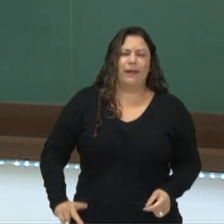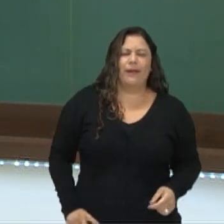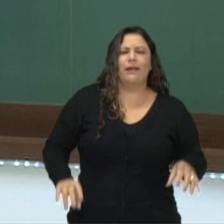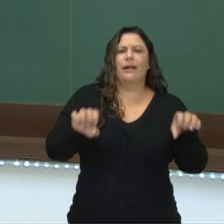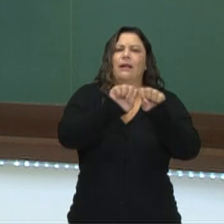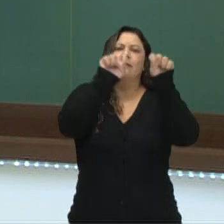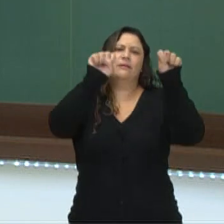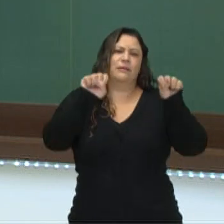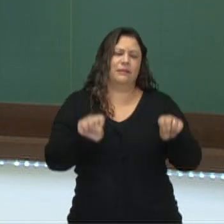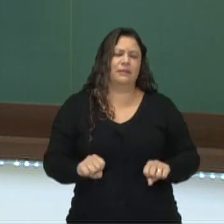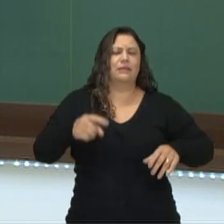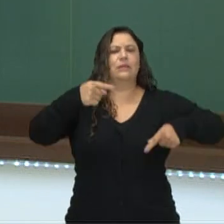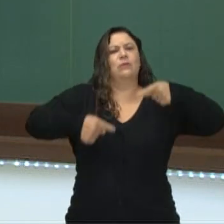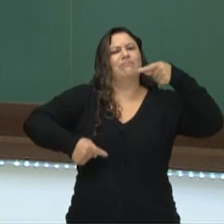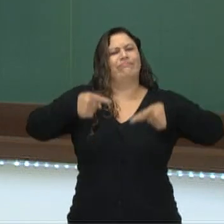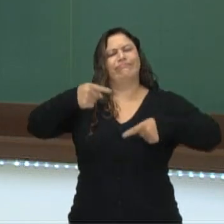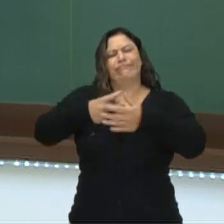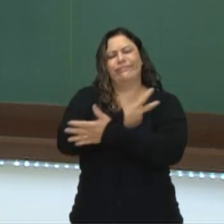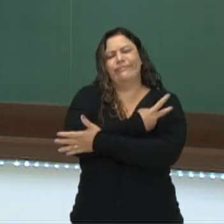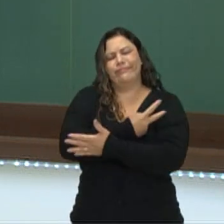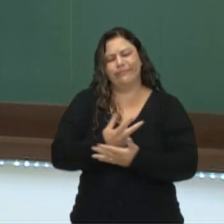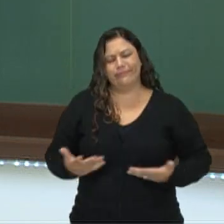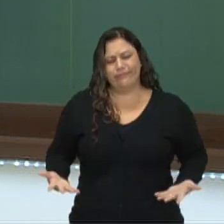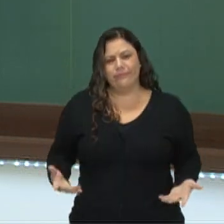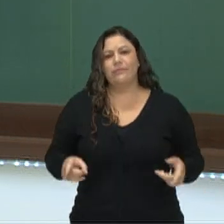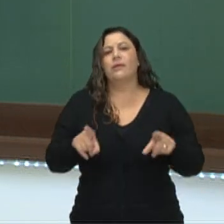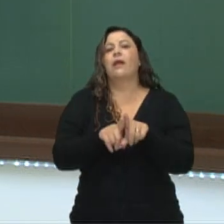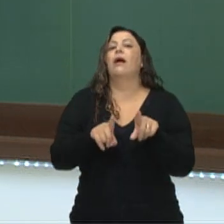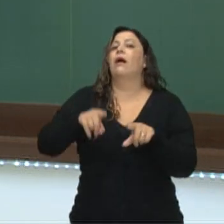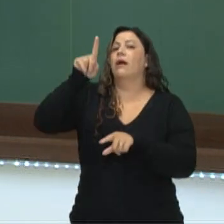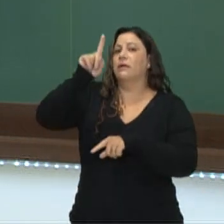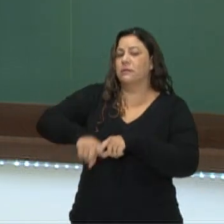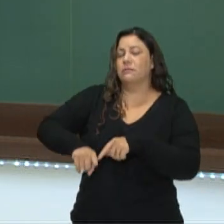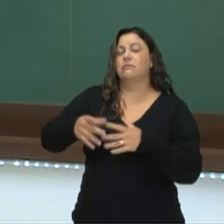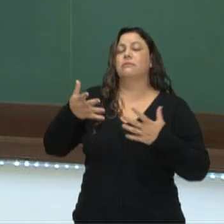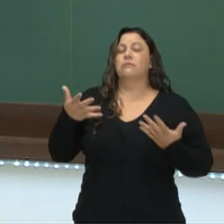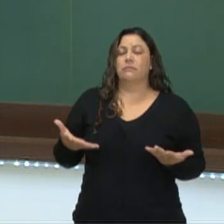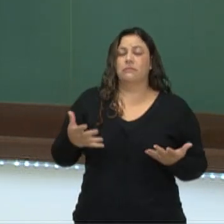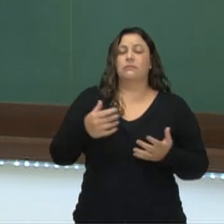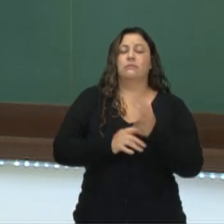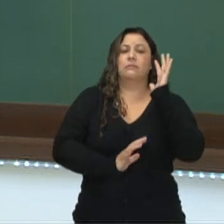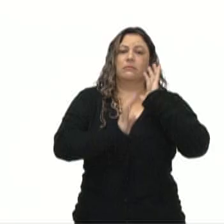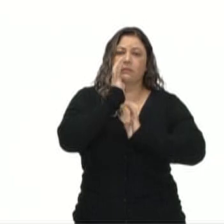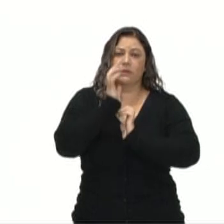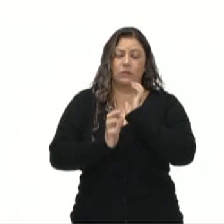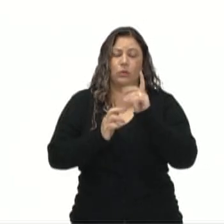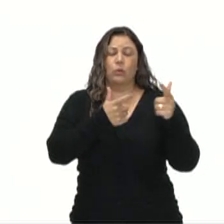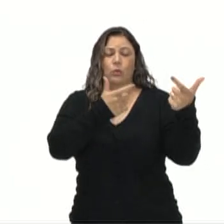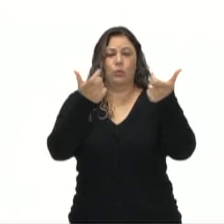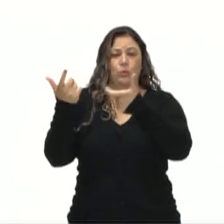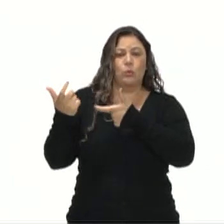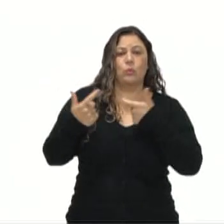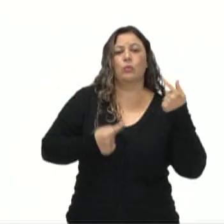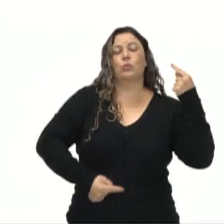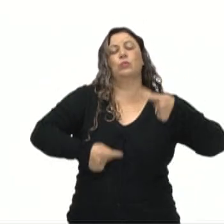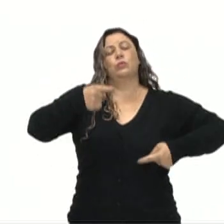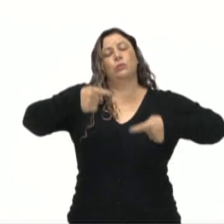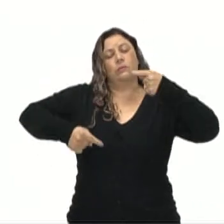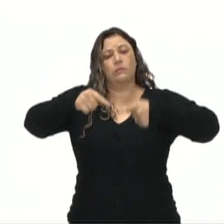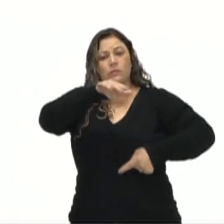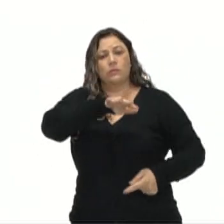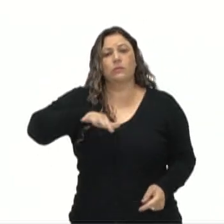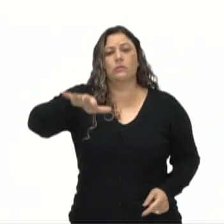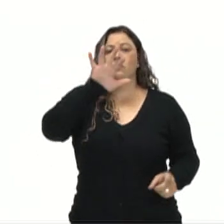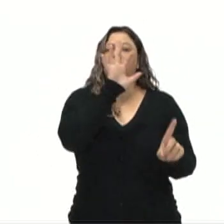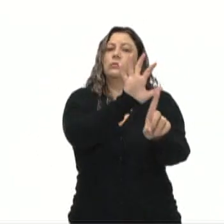sistema político que não está dando certo, eles acabam intervindo ali por motivo de conflito. Disputa de áreas de